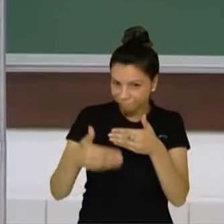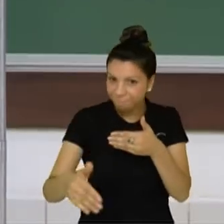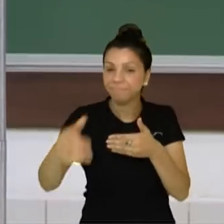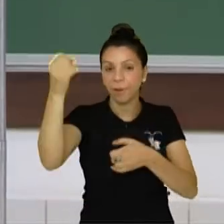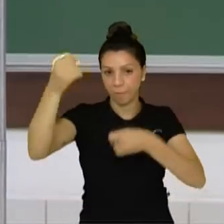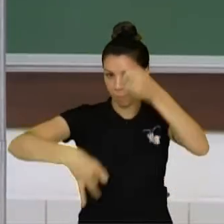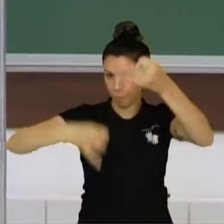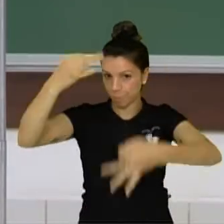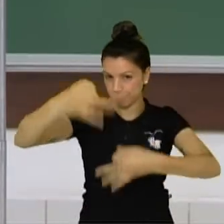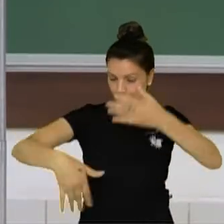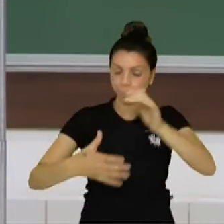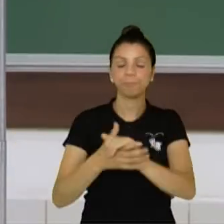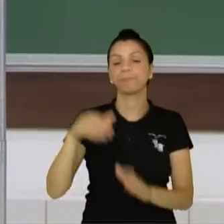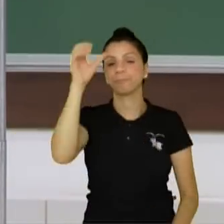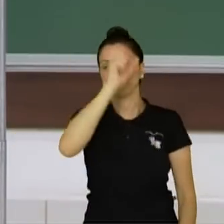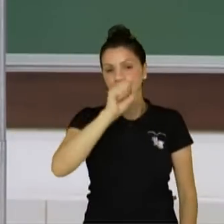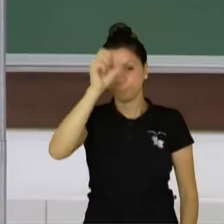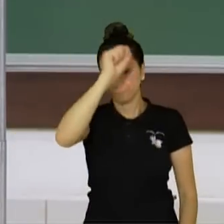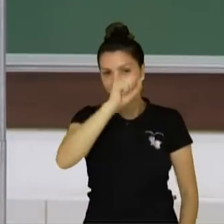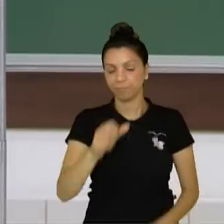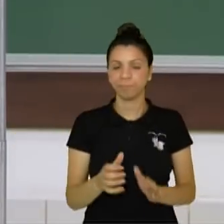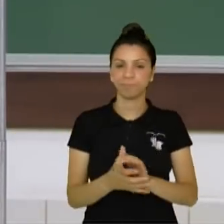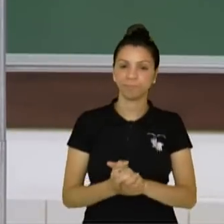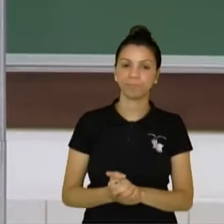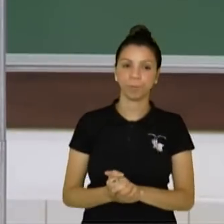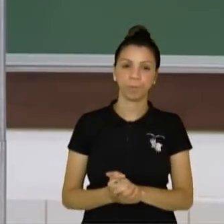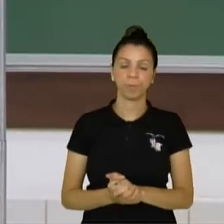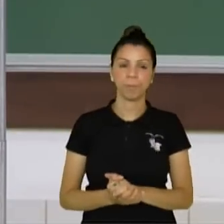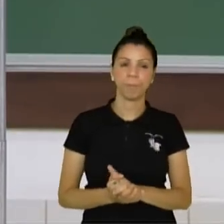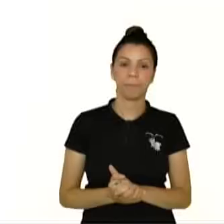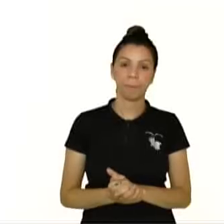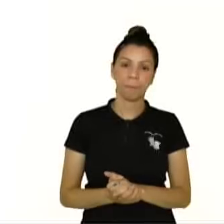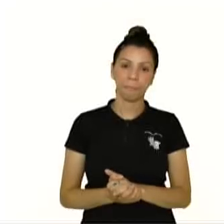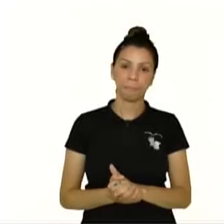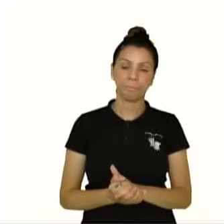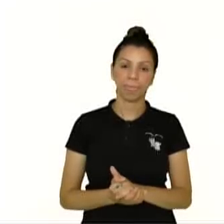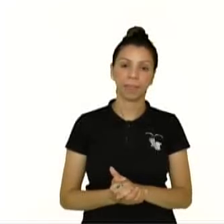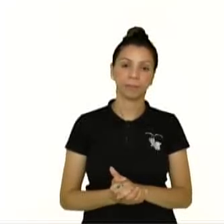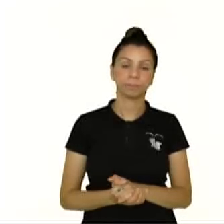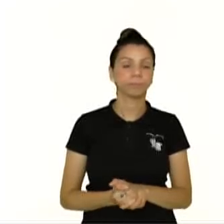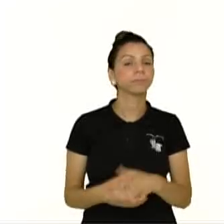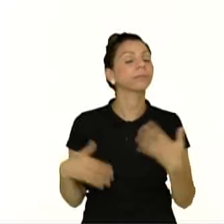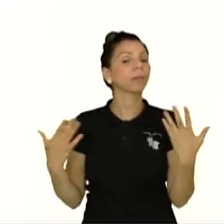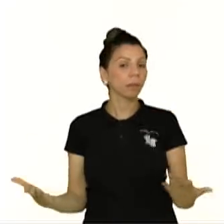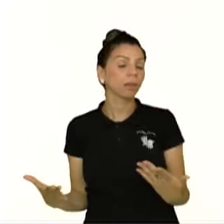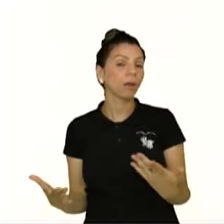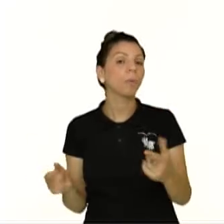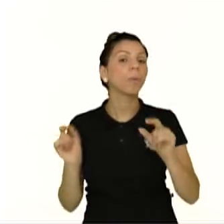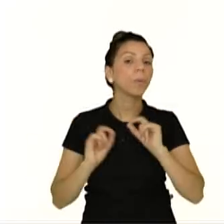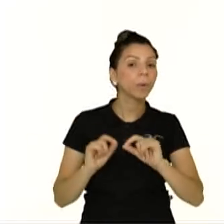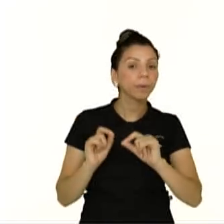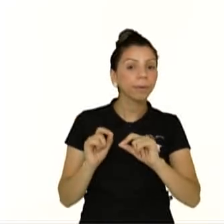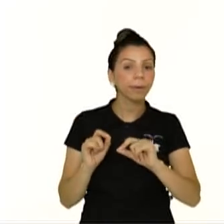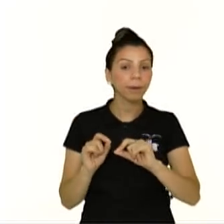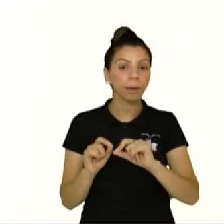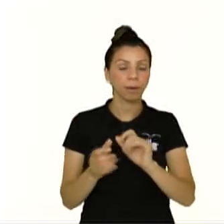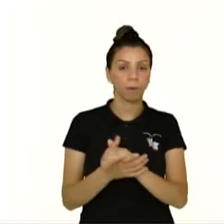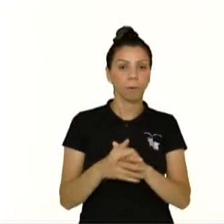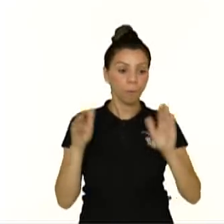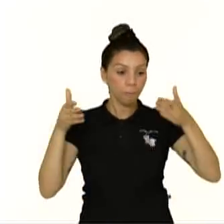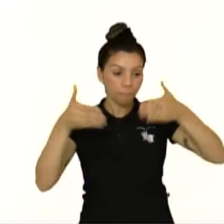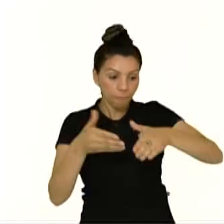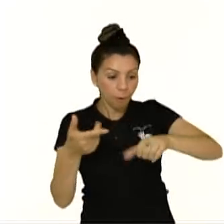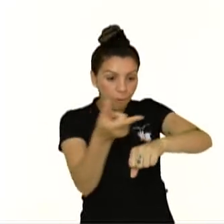descobrir ao longo da aula, nós vamos aprender ao longo da aula. Pessoal, concentração de capital.